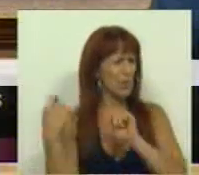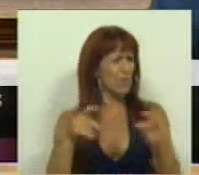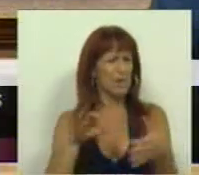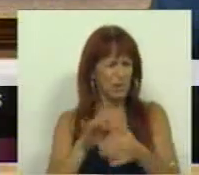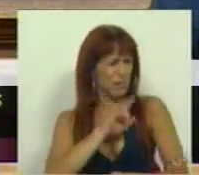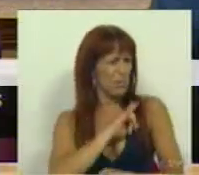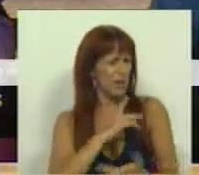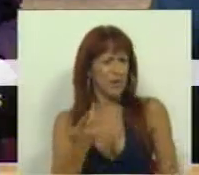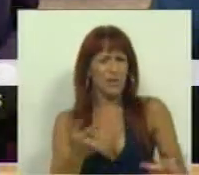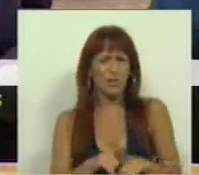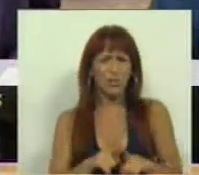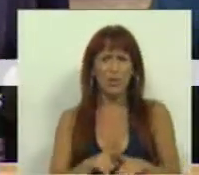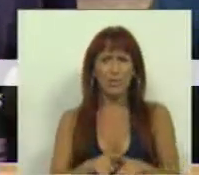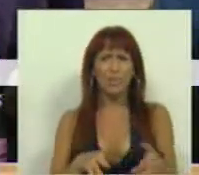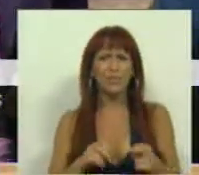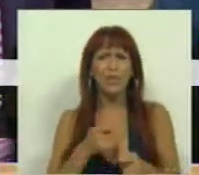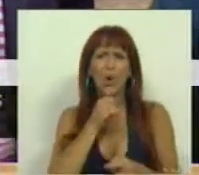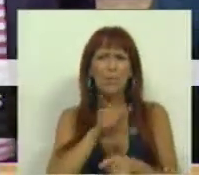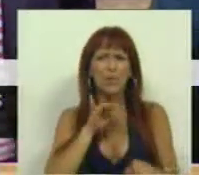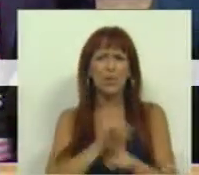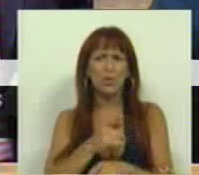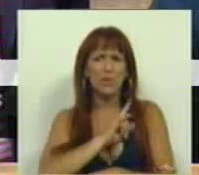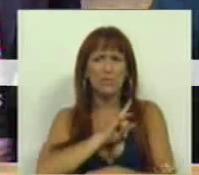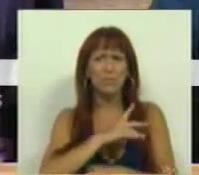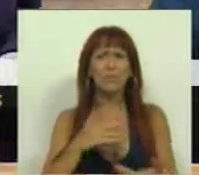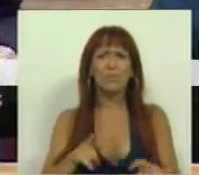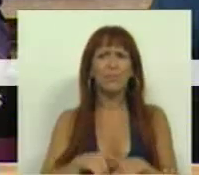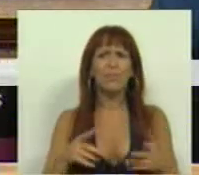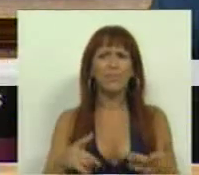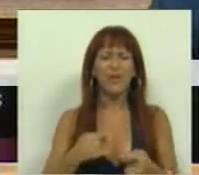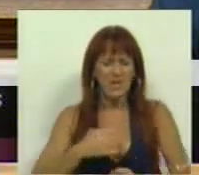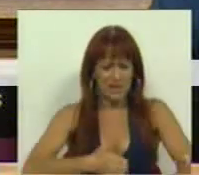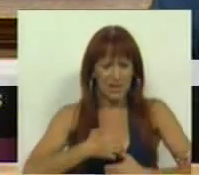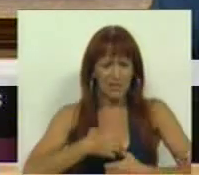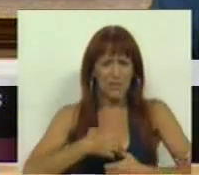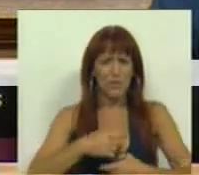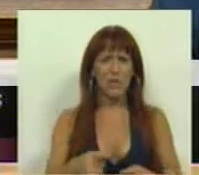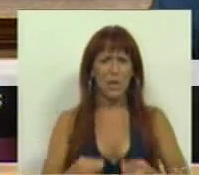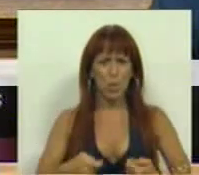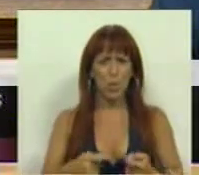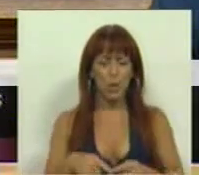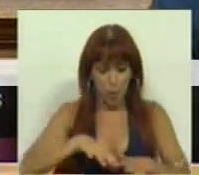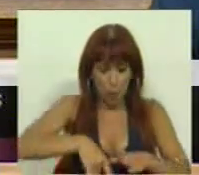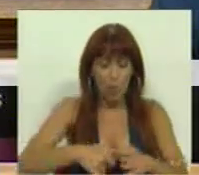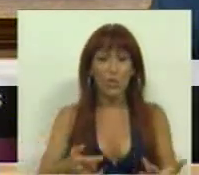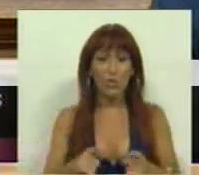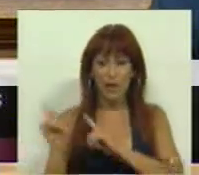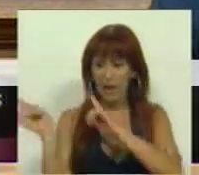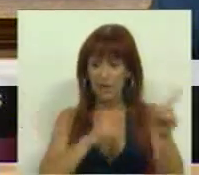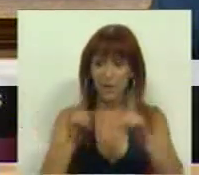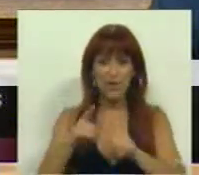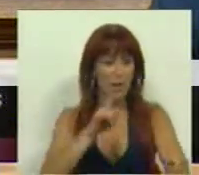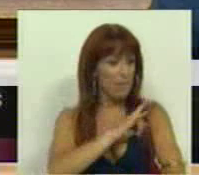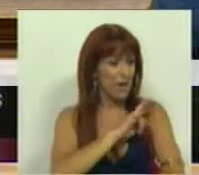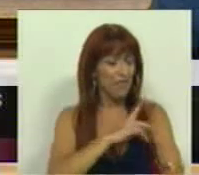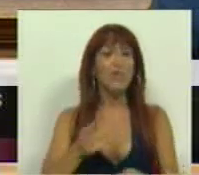sobre as privatizações sobre as opções sobre as privatizações que significam custos de contextos transportes